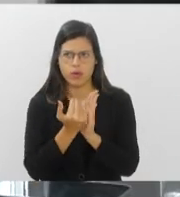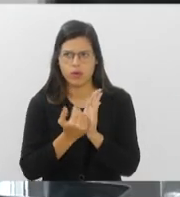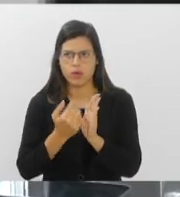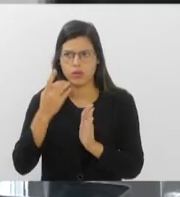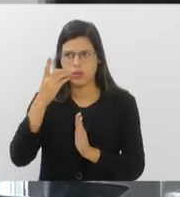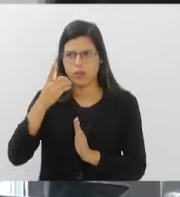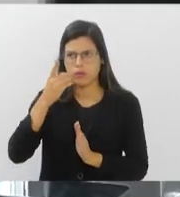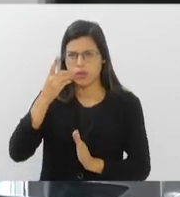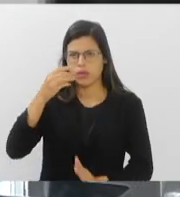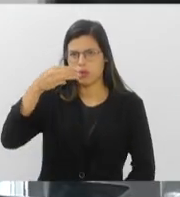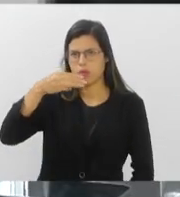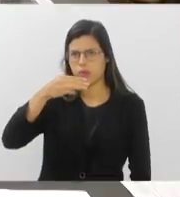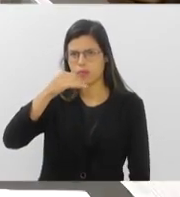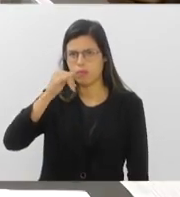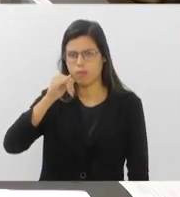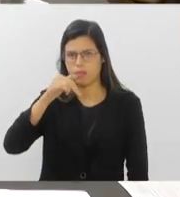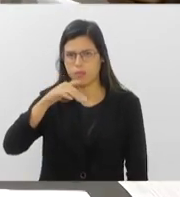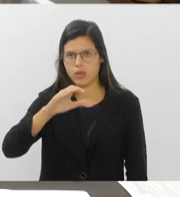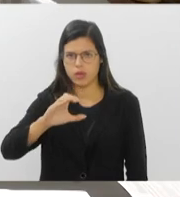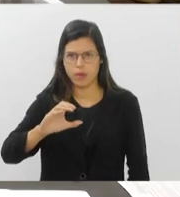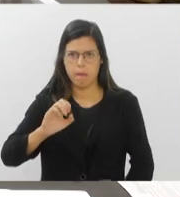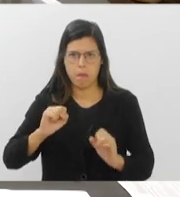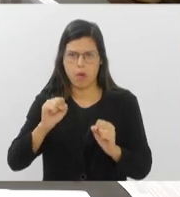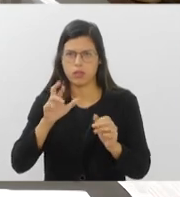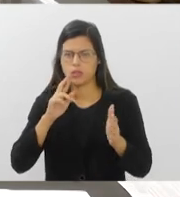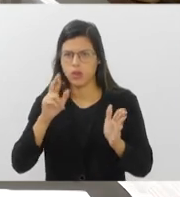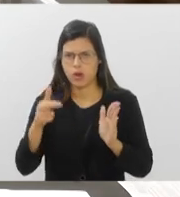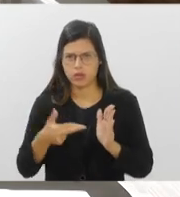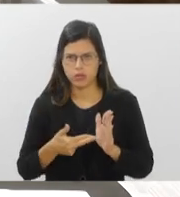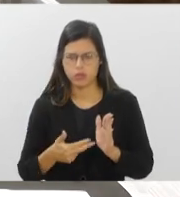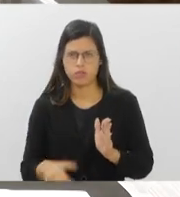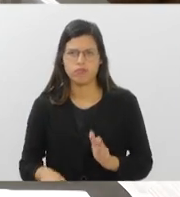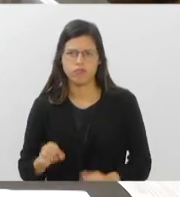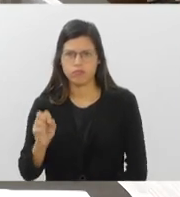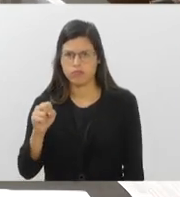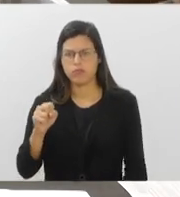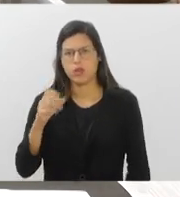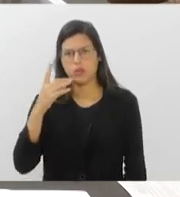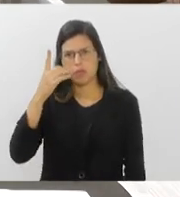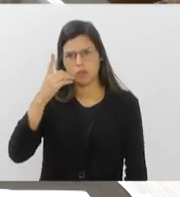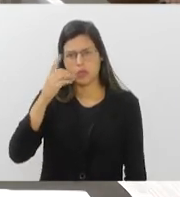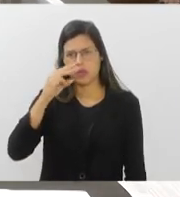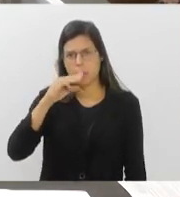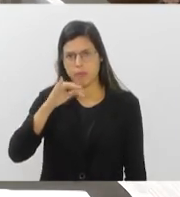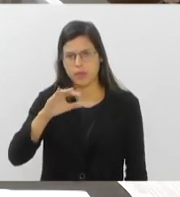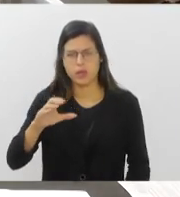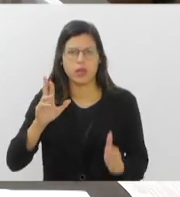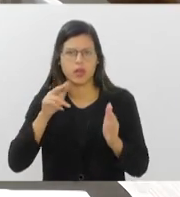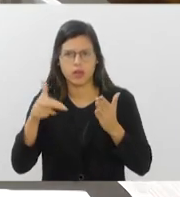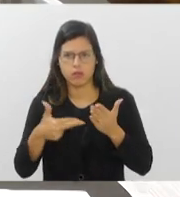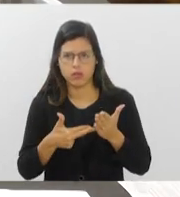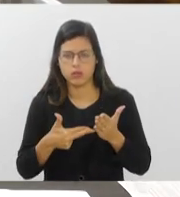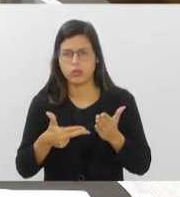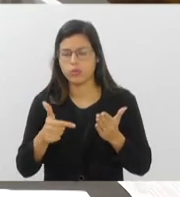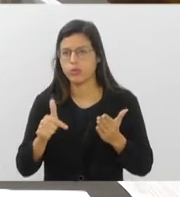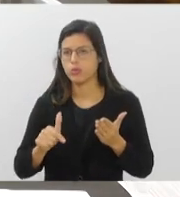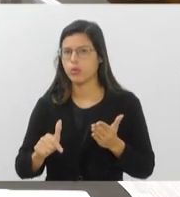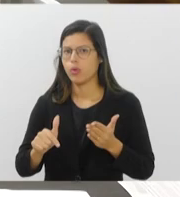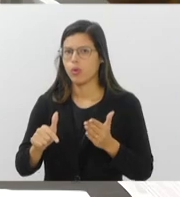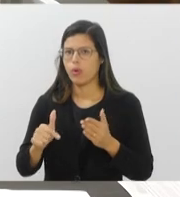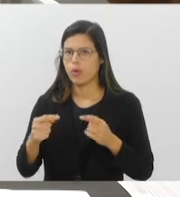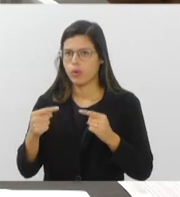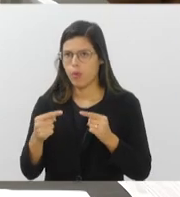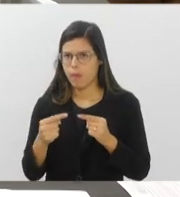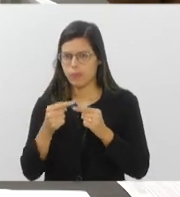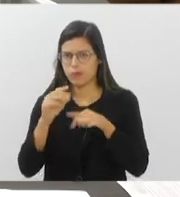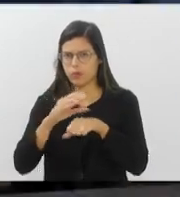ser o relator? Claro, com certeza. Então, já fica aprovado assim, né? Designar o deputado Mink relator, e aí o parecer é pela constitucionalidade